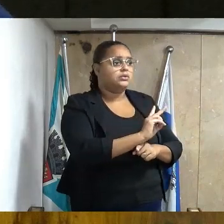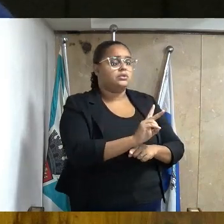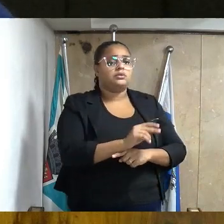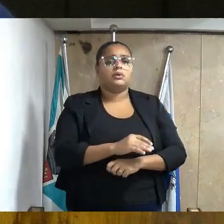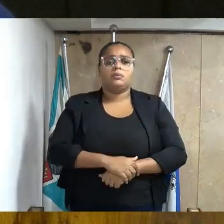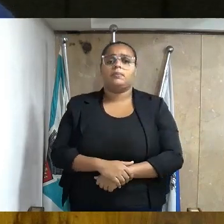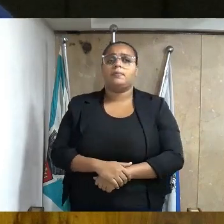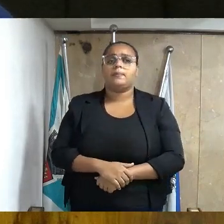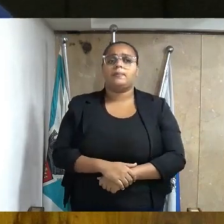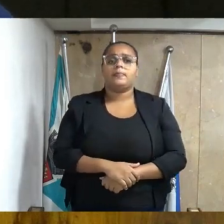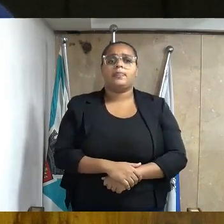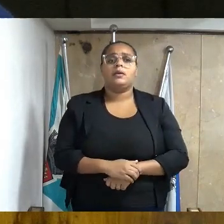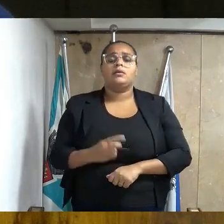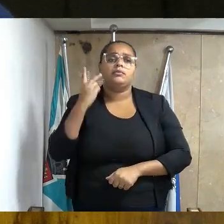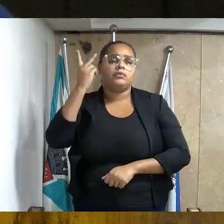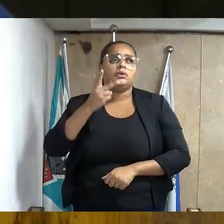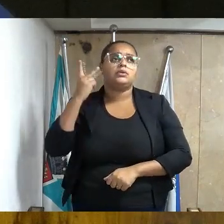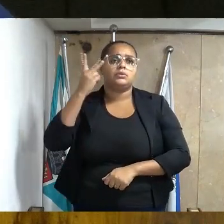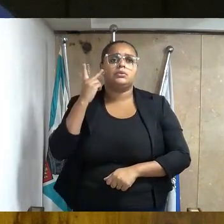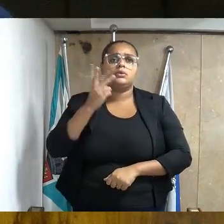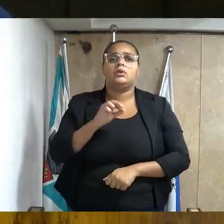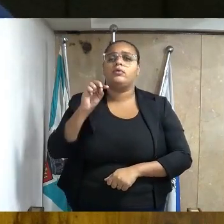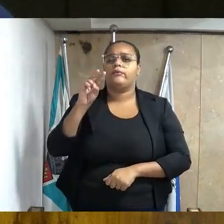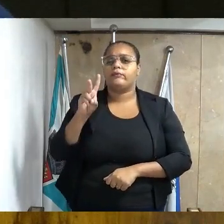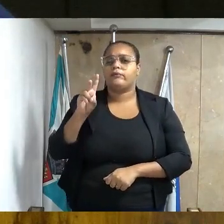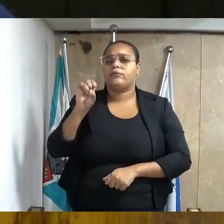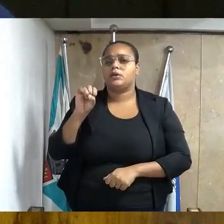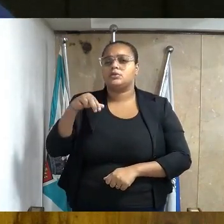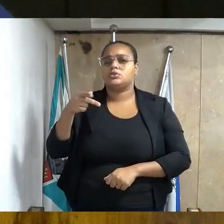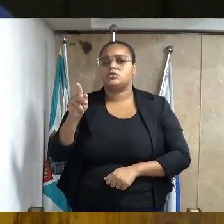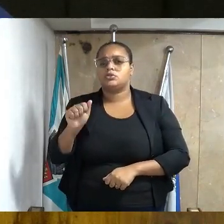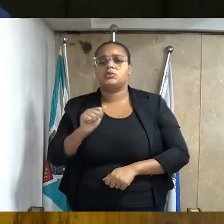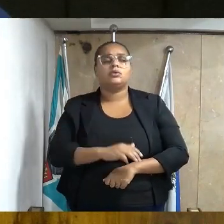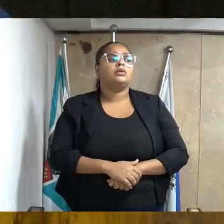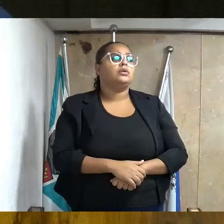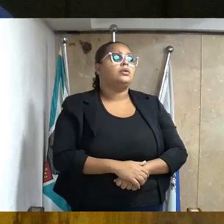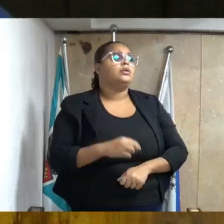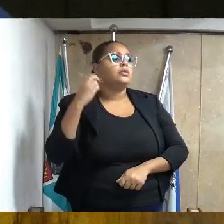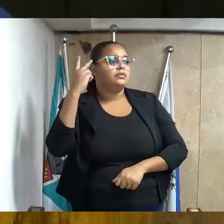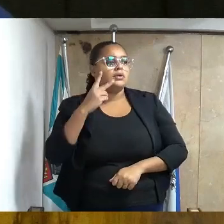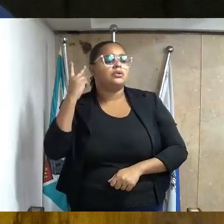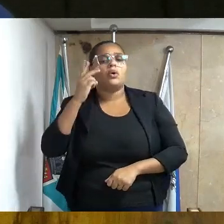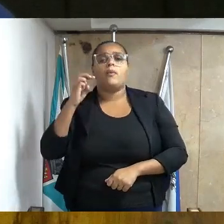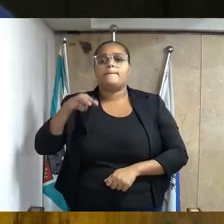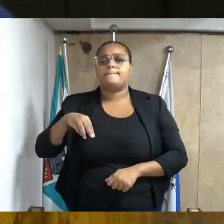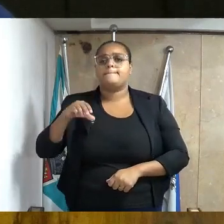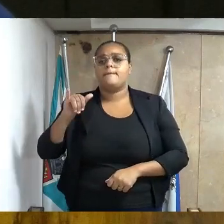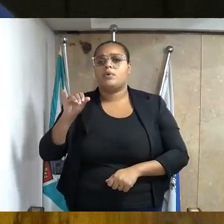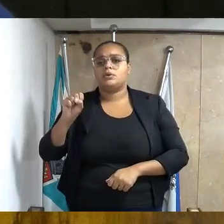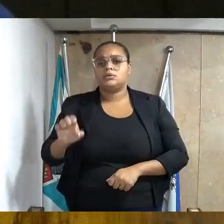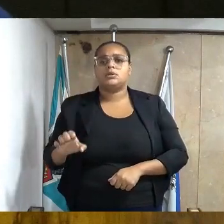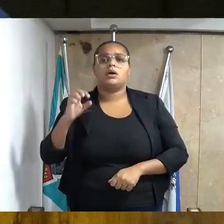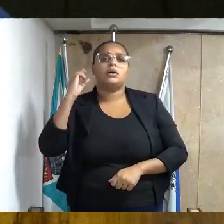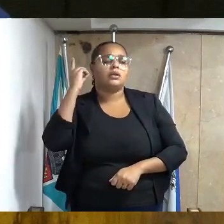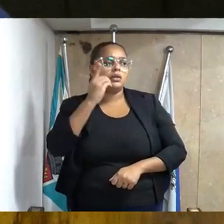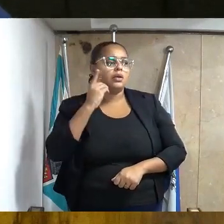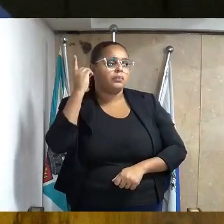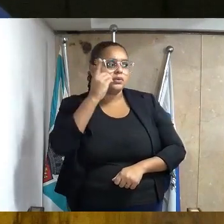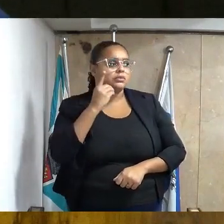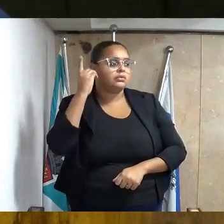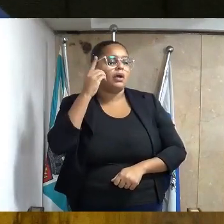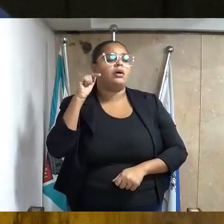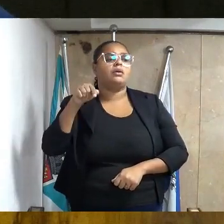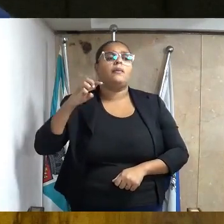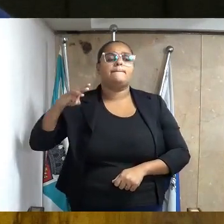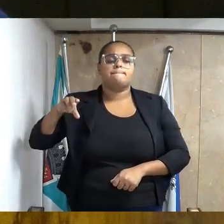Maurício, vereador Vitinho, vereador Moisés, deputado Marcos Tavares esteve